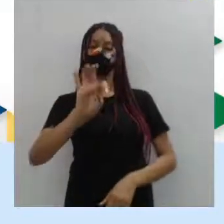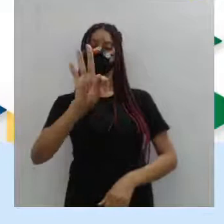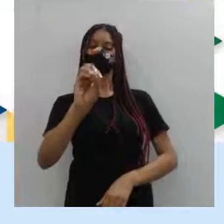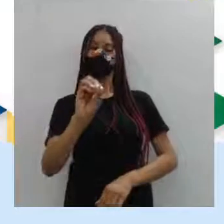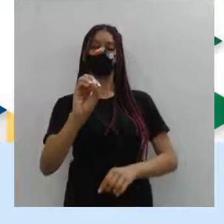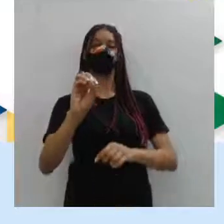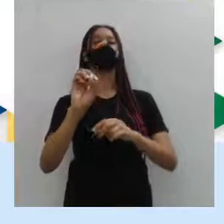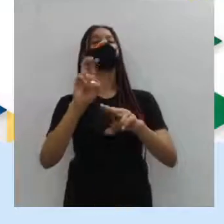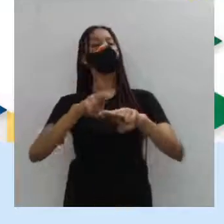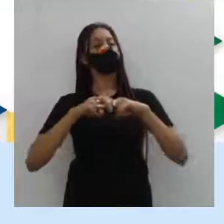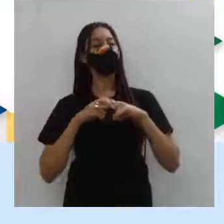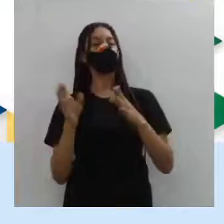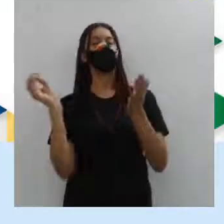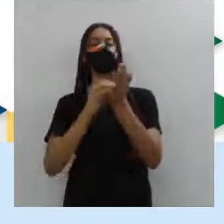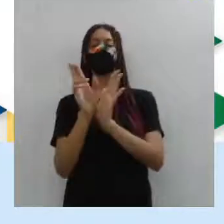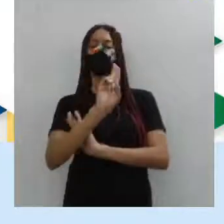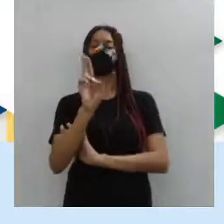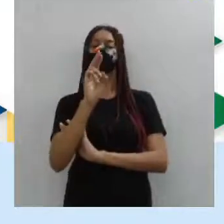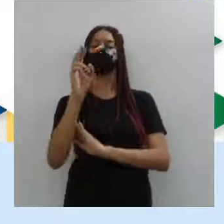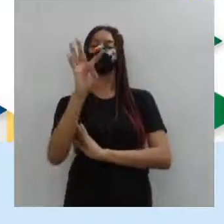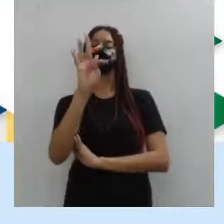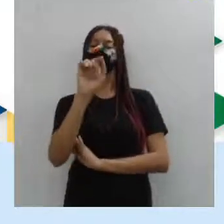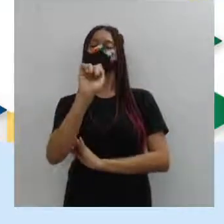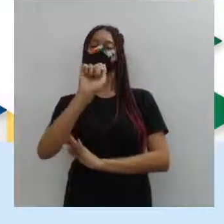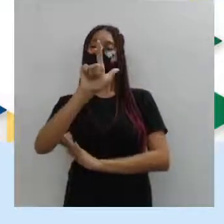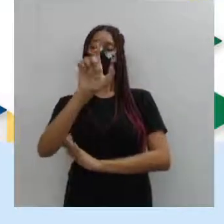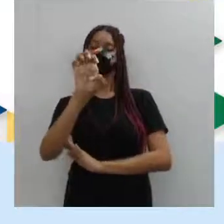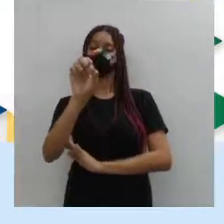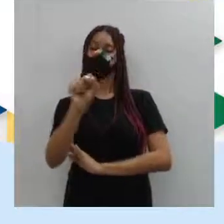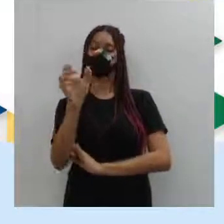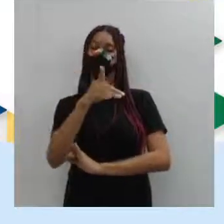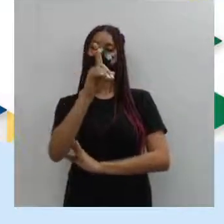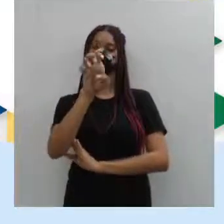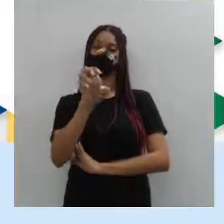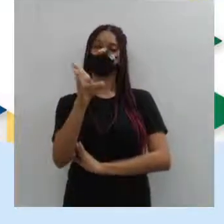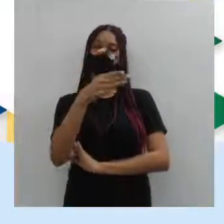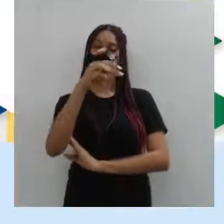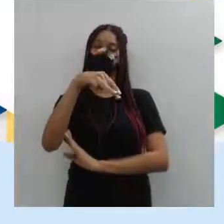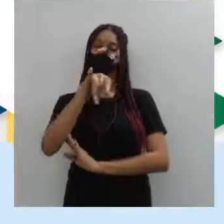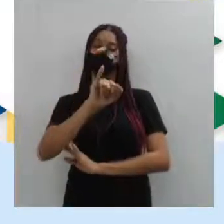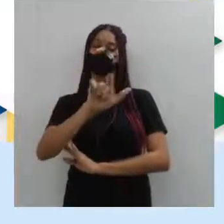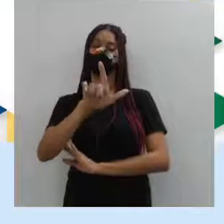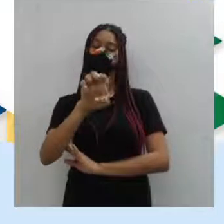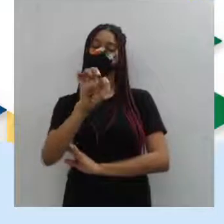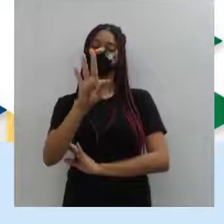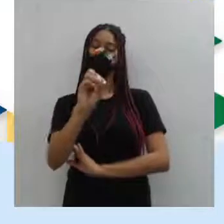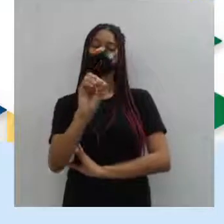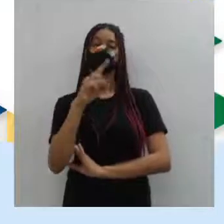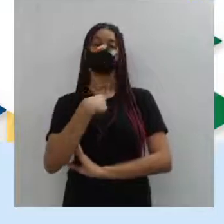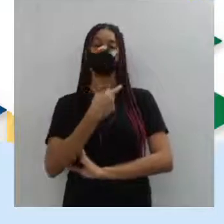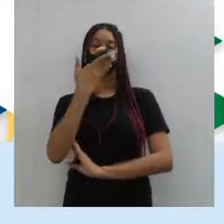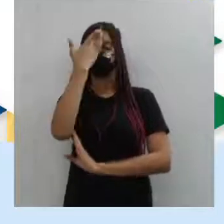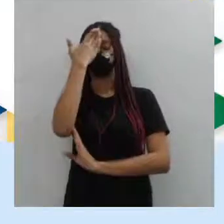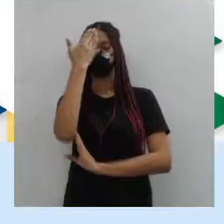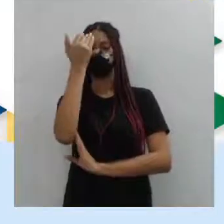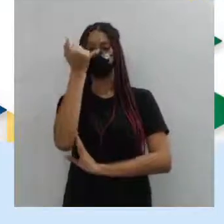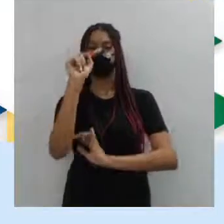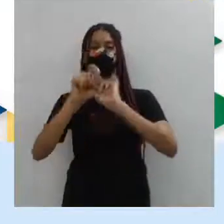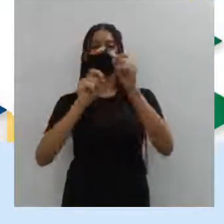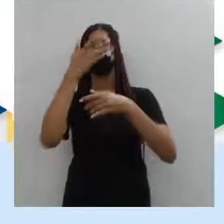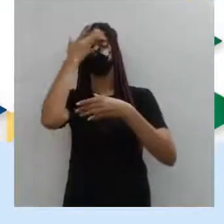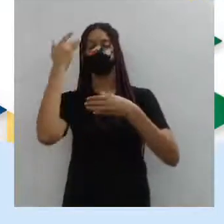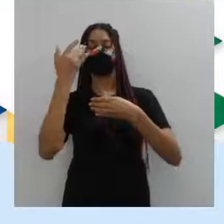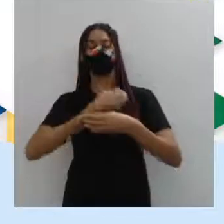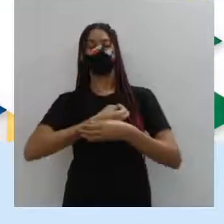de Mileto, tá? Quem mora no interior sabe muito bem do que a gente está falando. É a referência. Mora lá e sabe quem